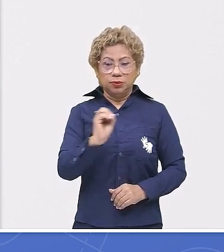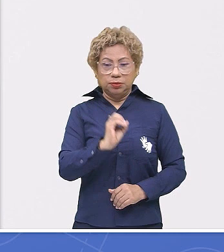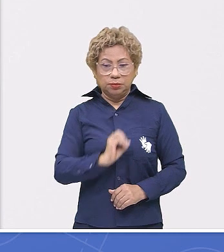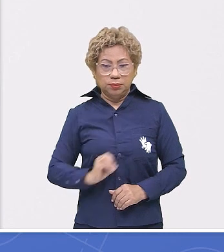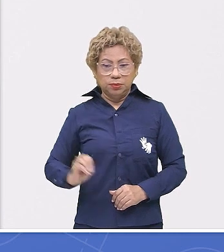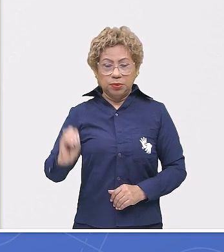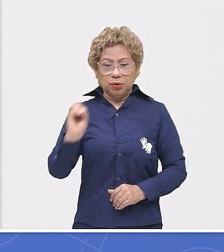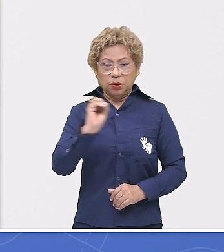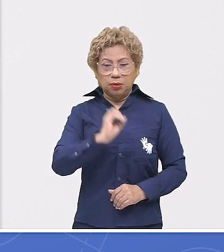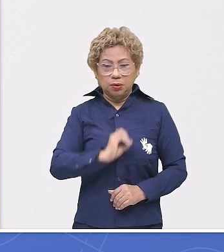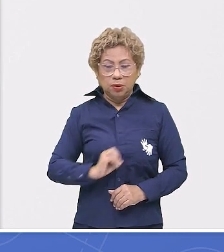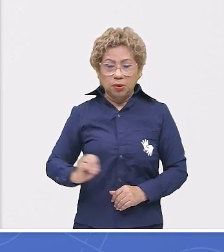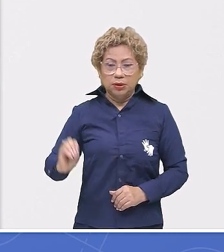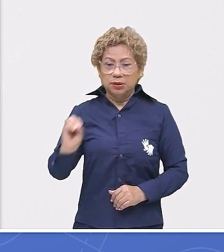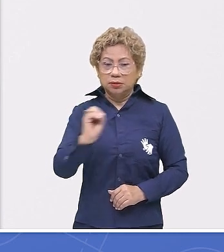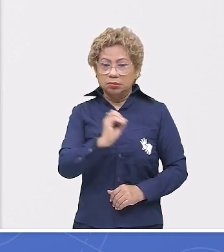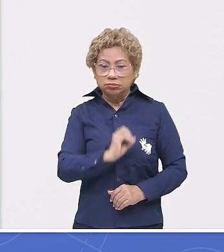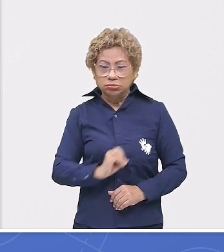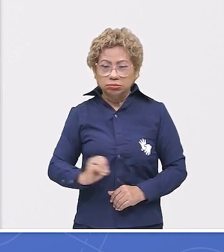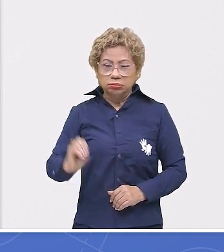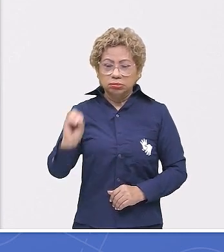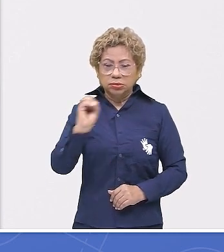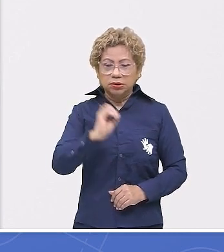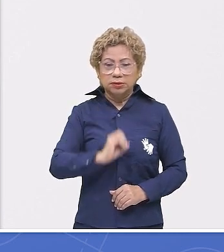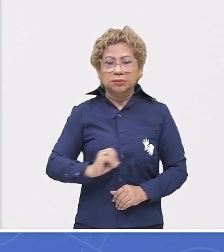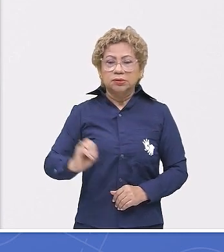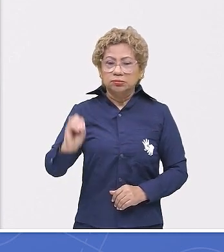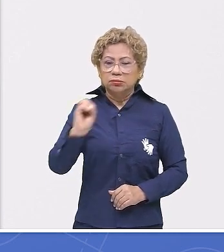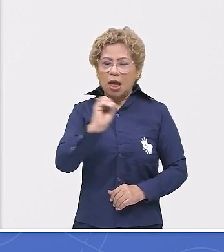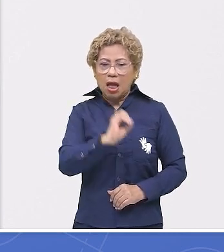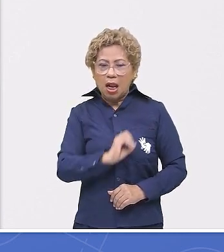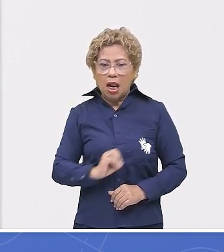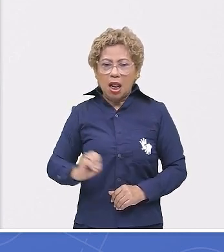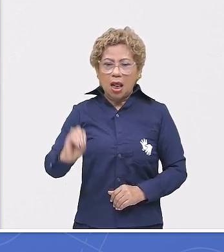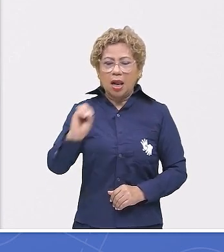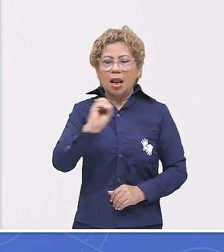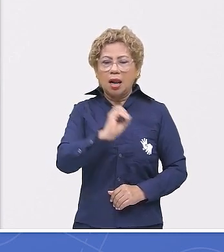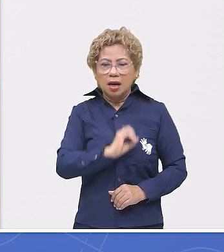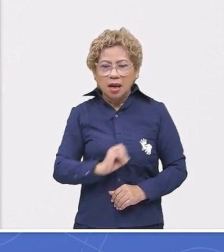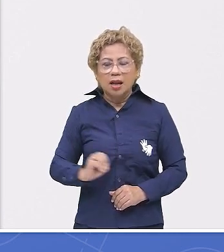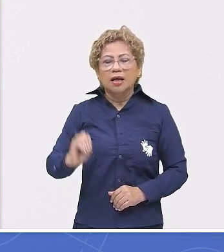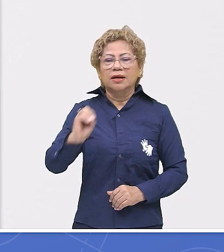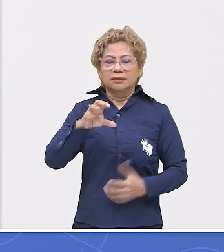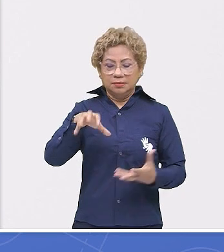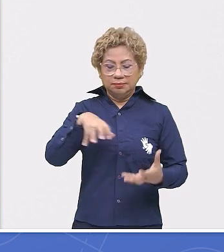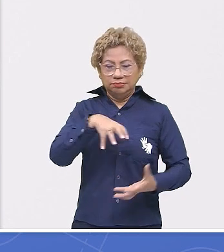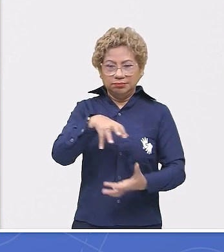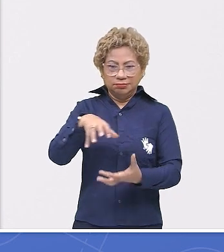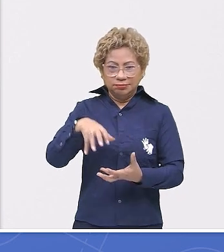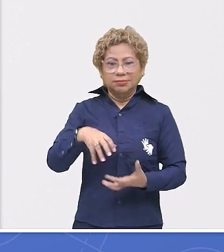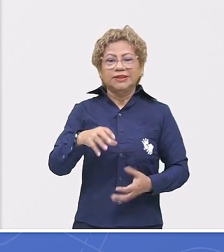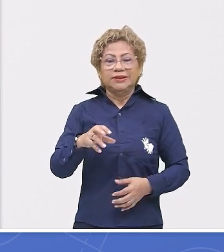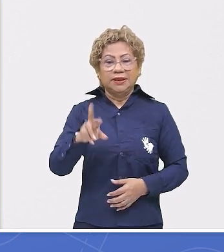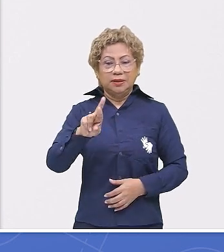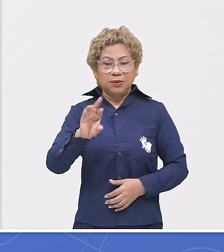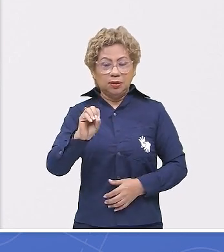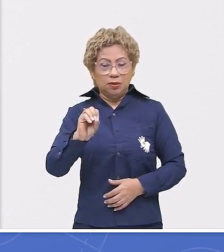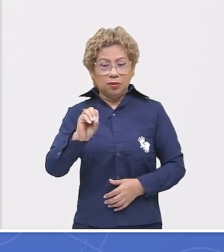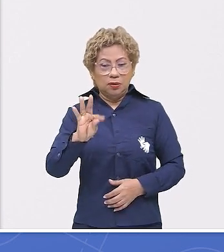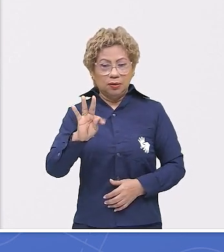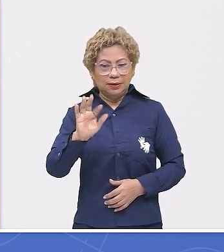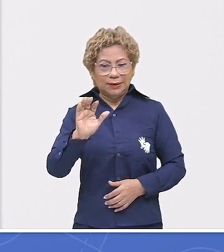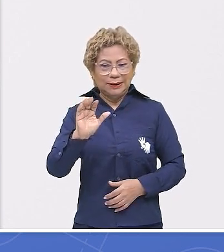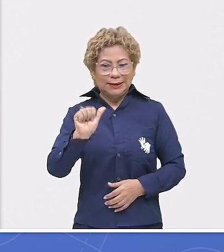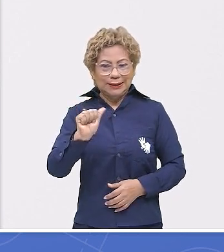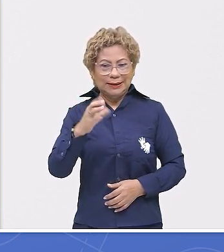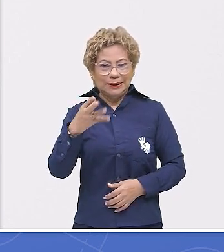Então, 360 graus e divido por 24 horas, eu vou ter, né, no caso aqui, essa